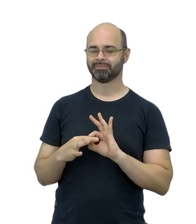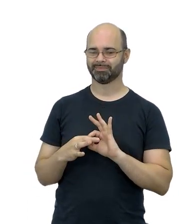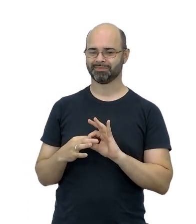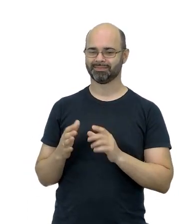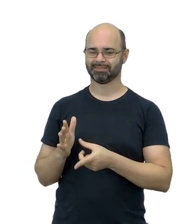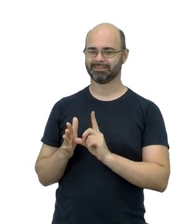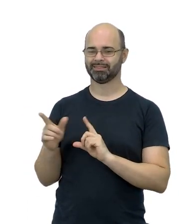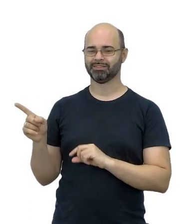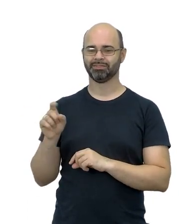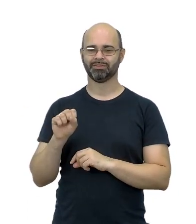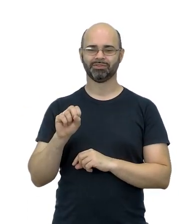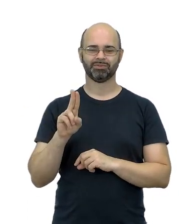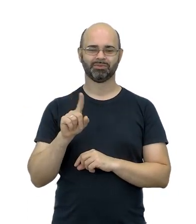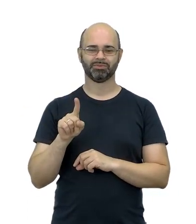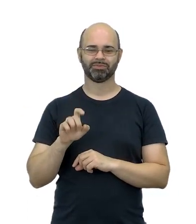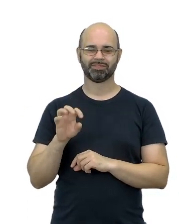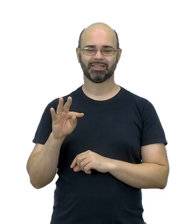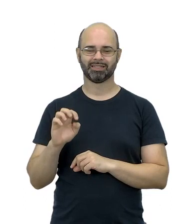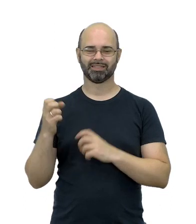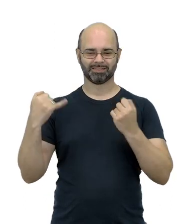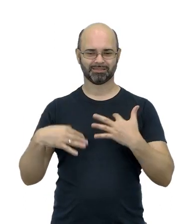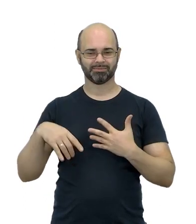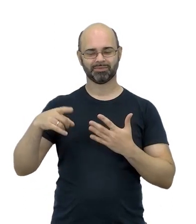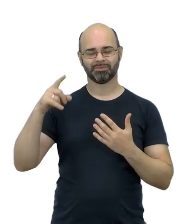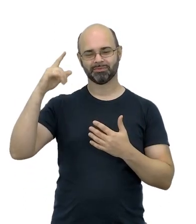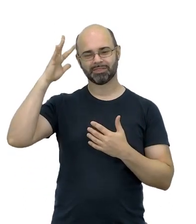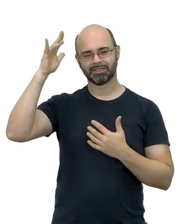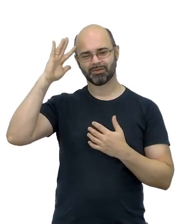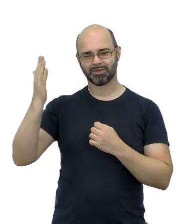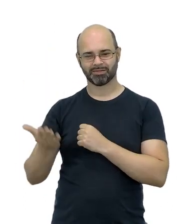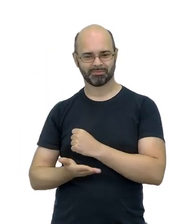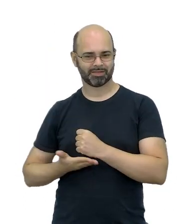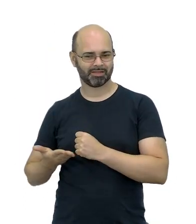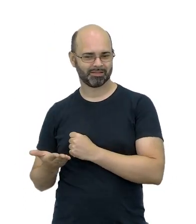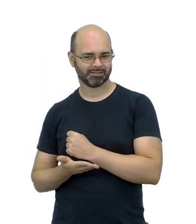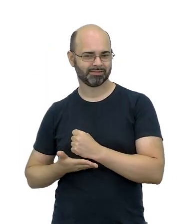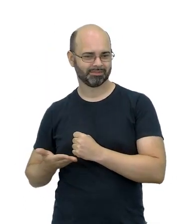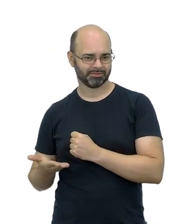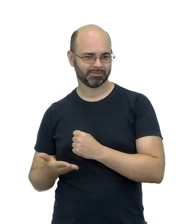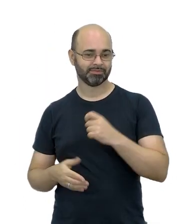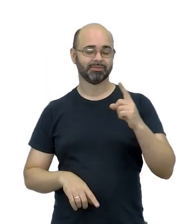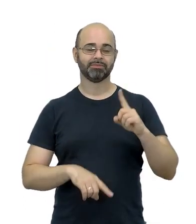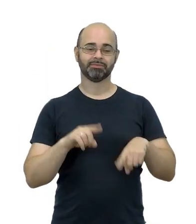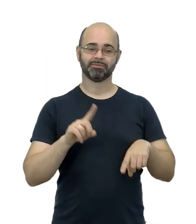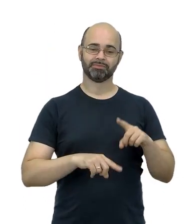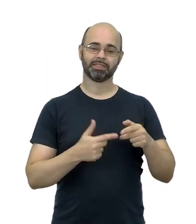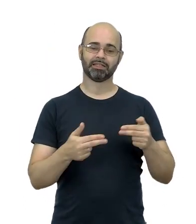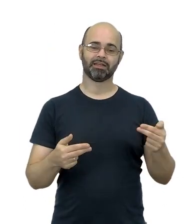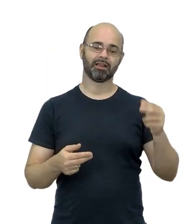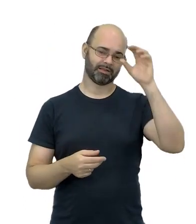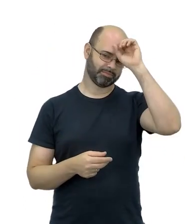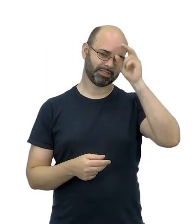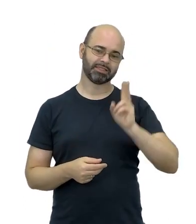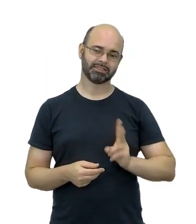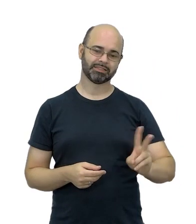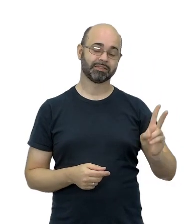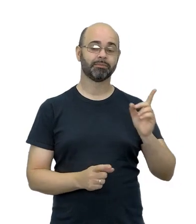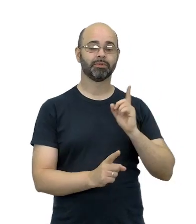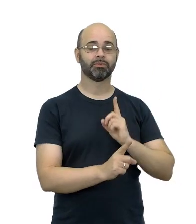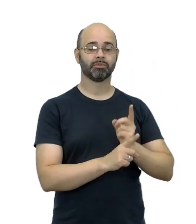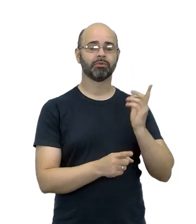que a Suzete fez agora, desse embasamento teórico, encontrar isso no material do Aprender Sempre. Onde estão aí,